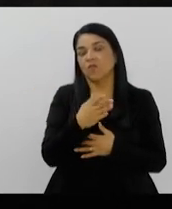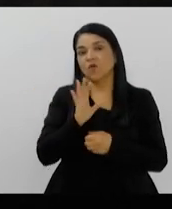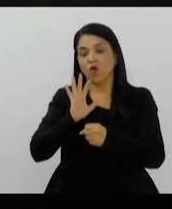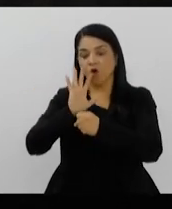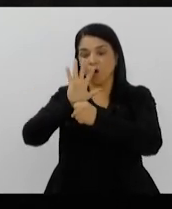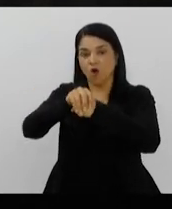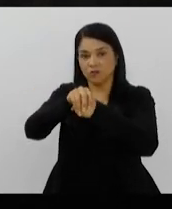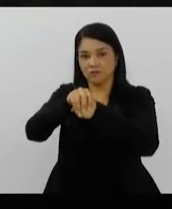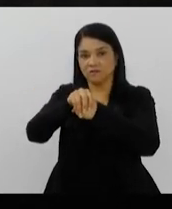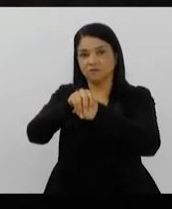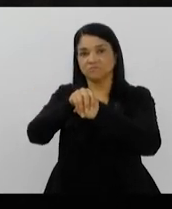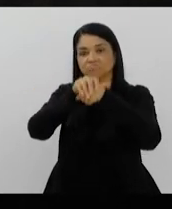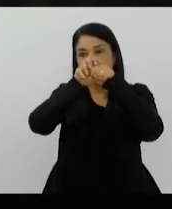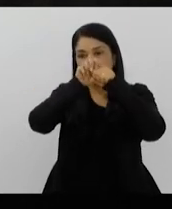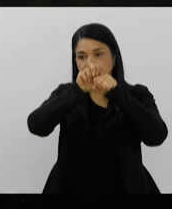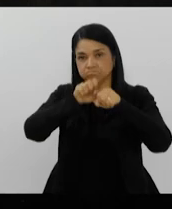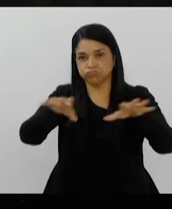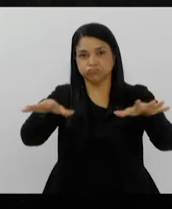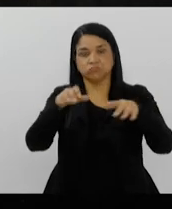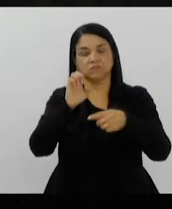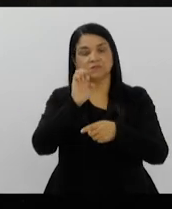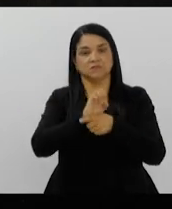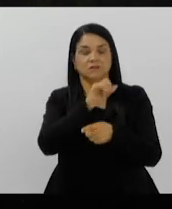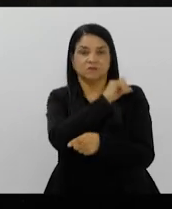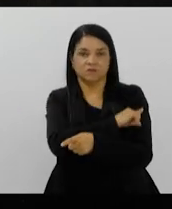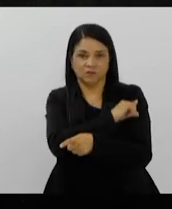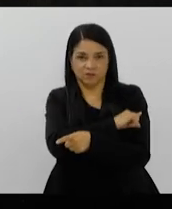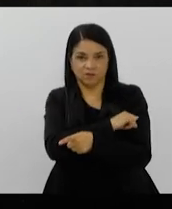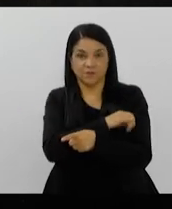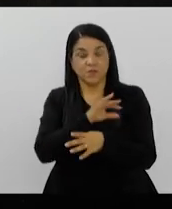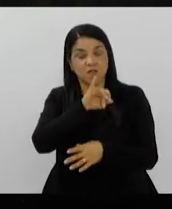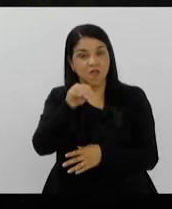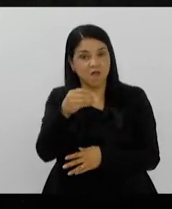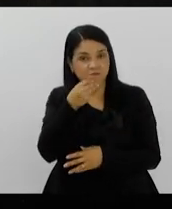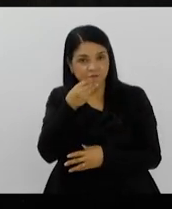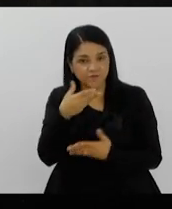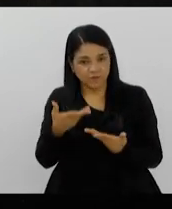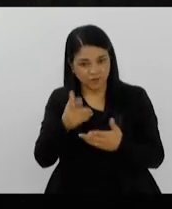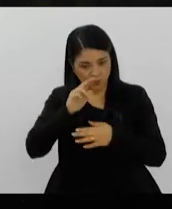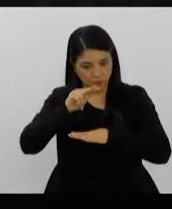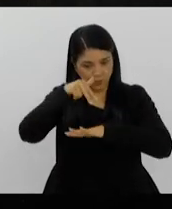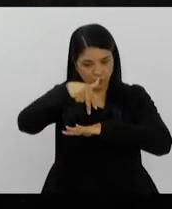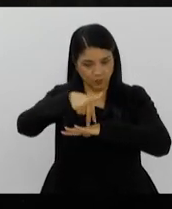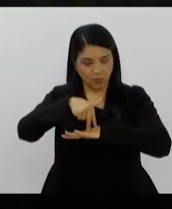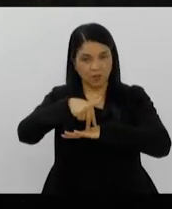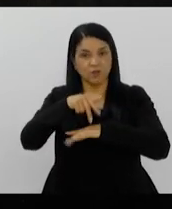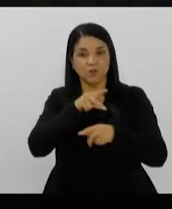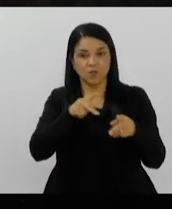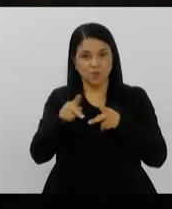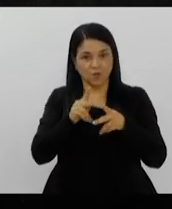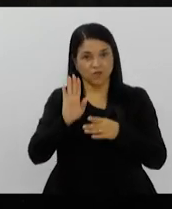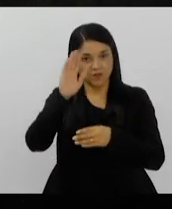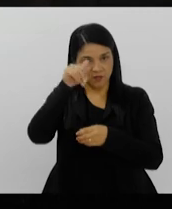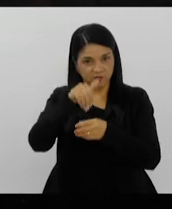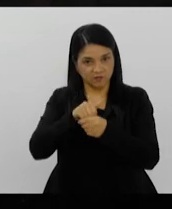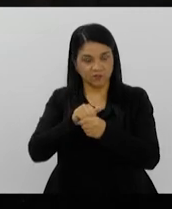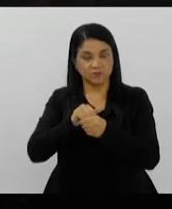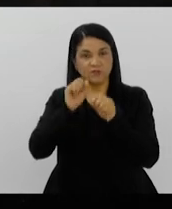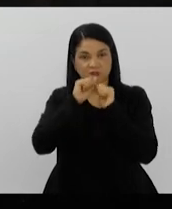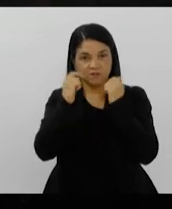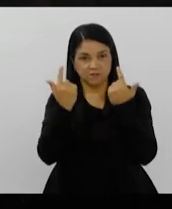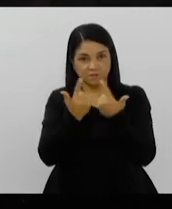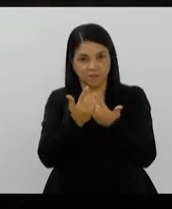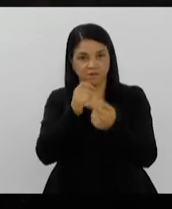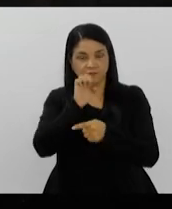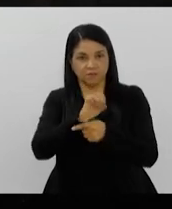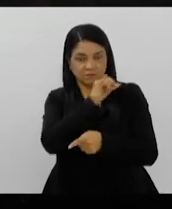imperando nas cidades do estado do Rio de Janeiro. Então, aproveito aqui esse lugar que o povo me deu de estar na Assembleia Legislativa do estado do Rio de